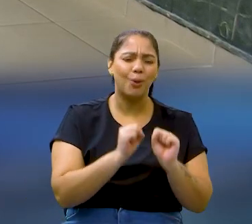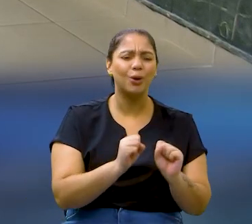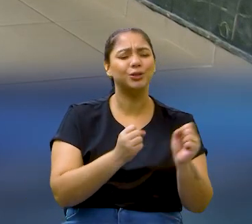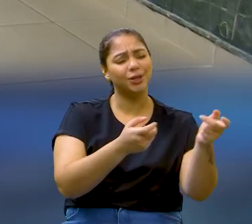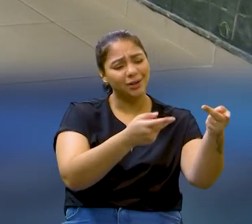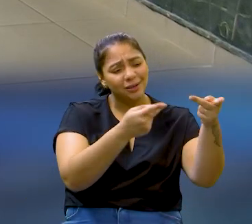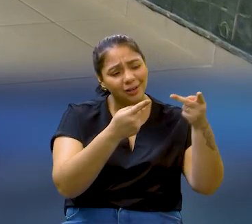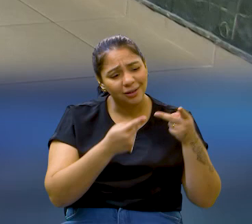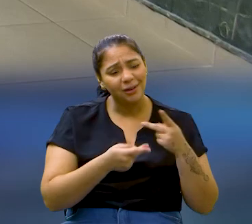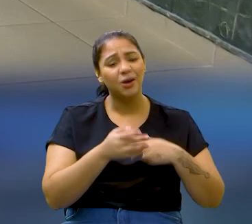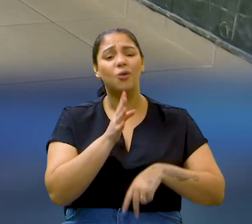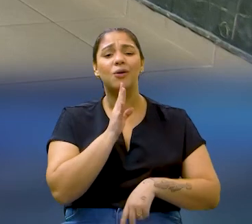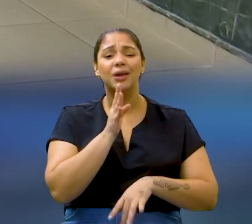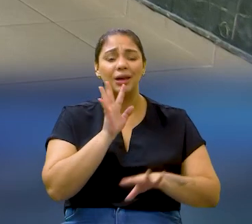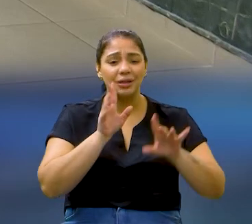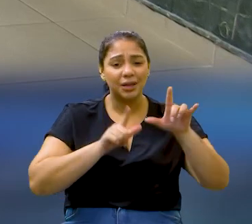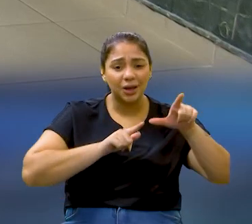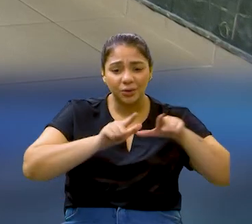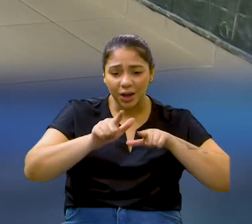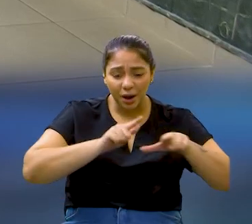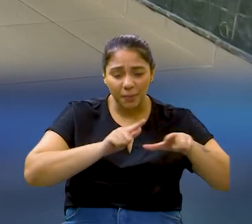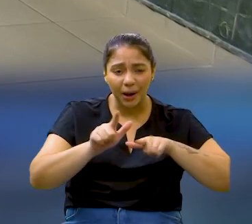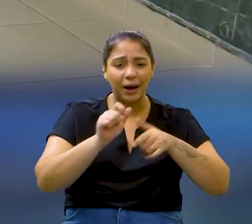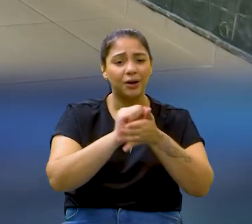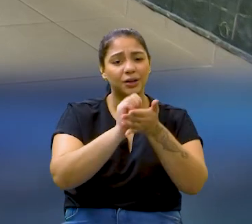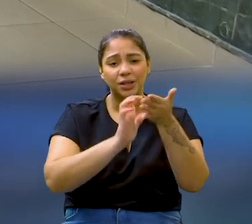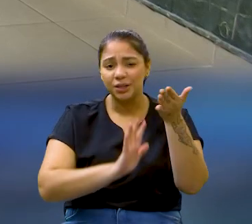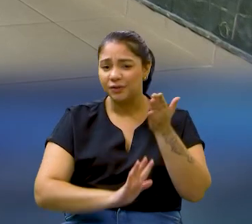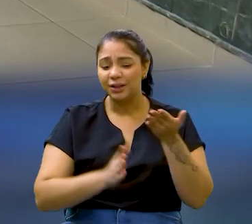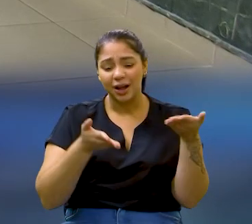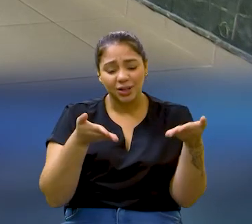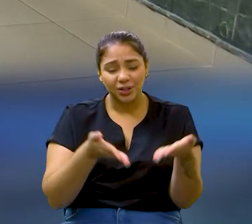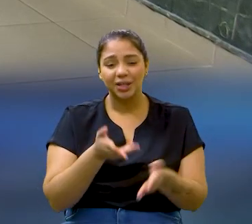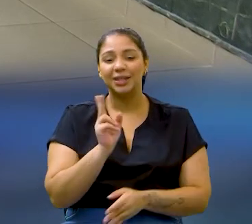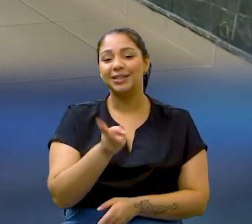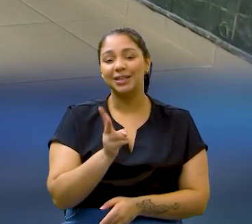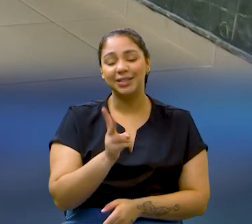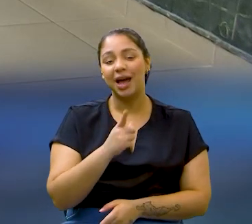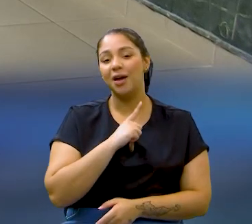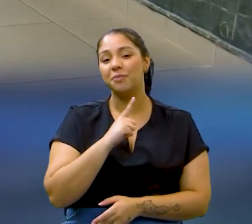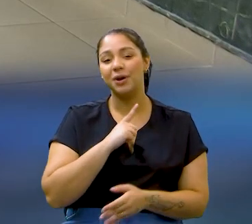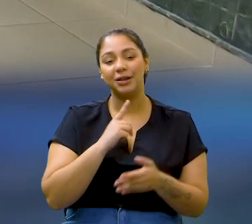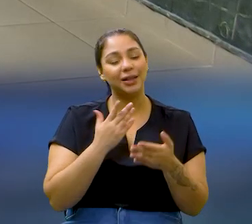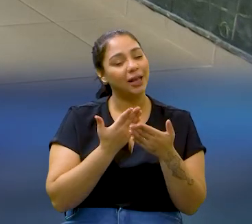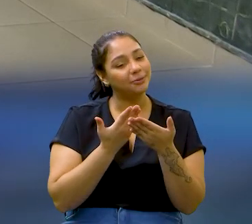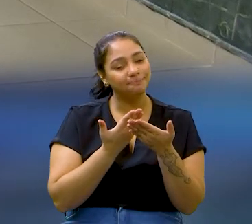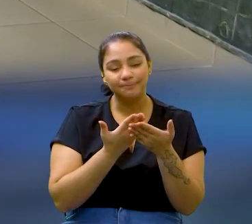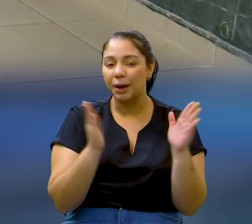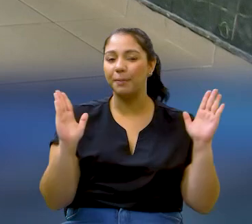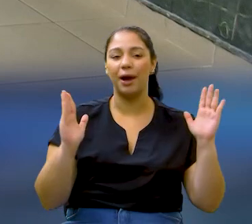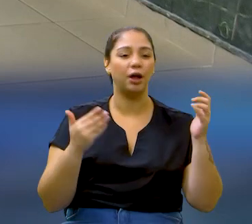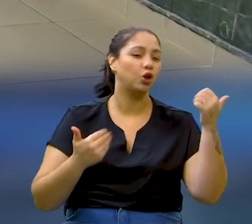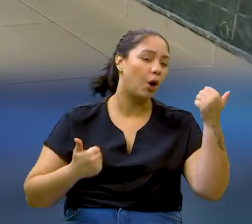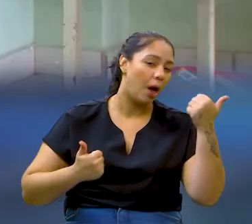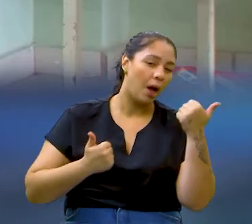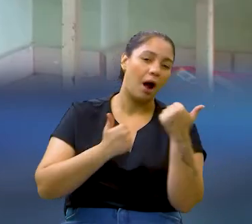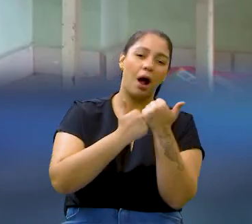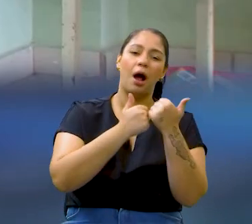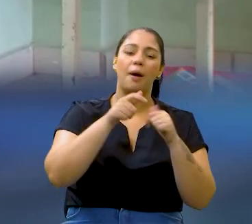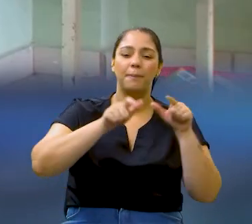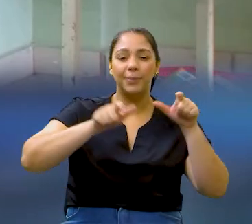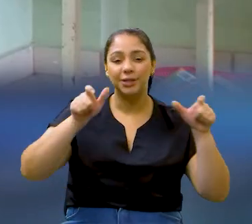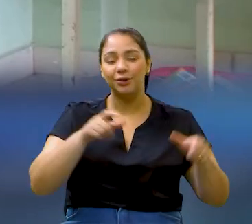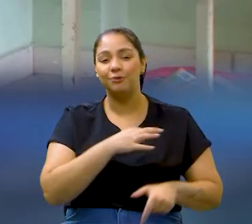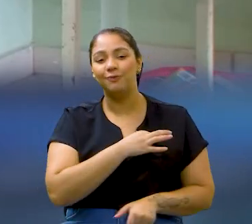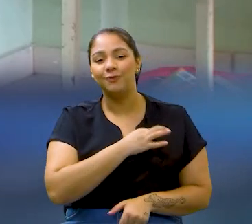eu, vem aqui conhecer o nosso trabalho, as nossas atividades. A gente sempre tem espaço para